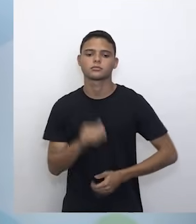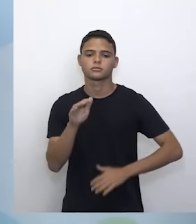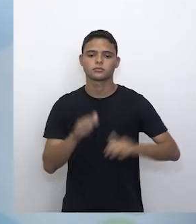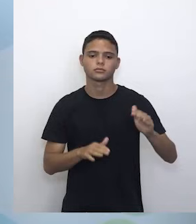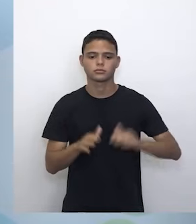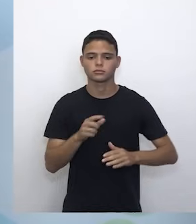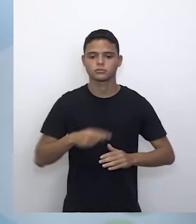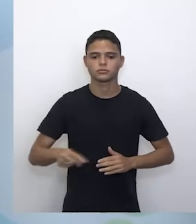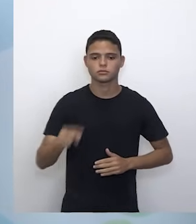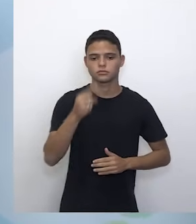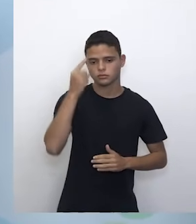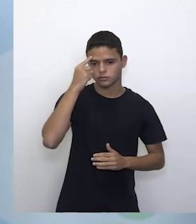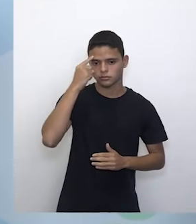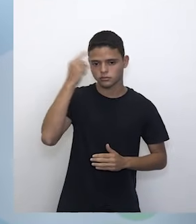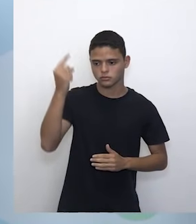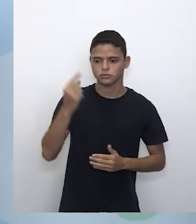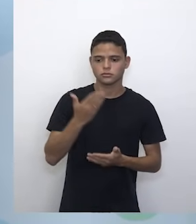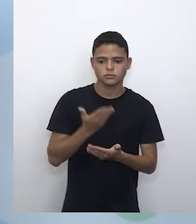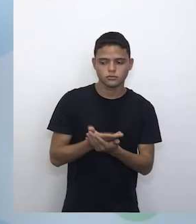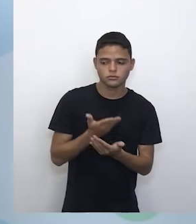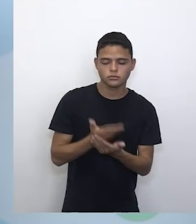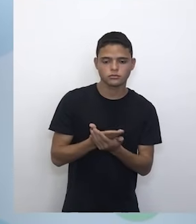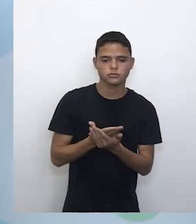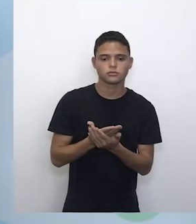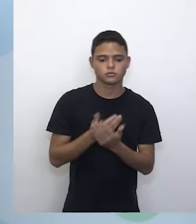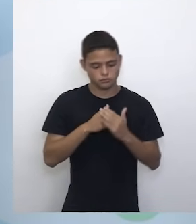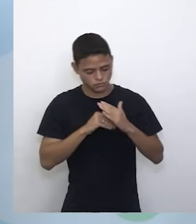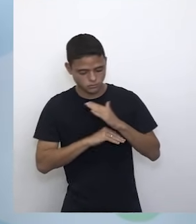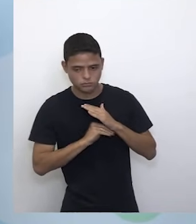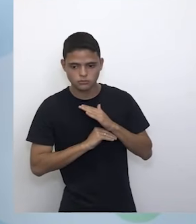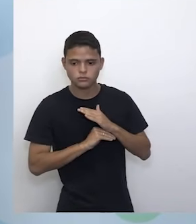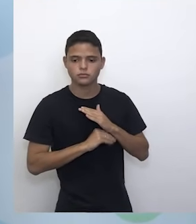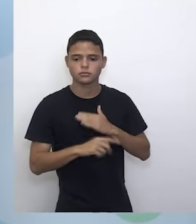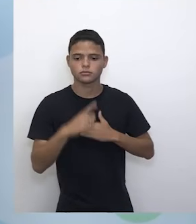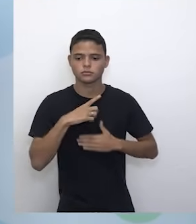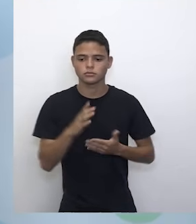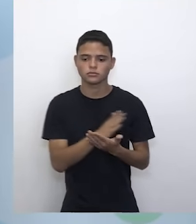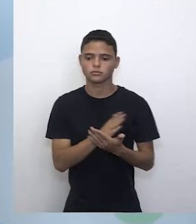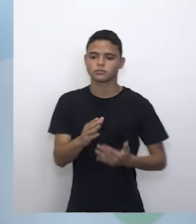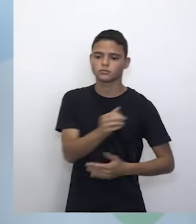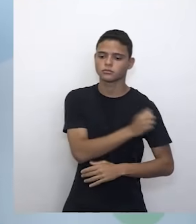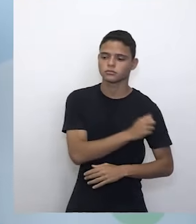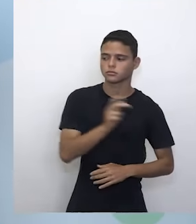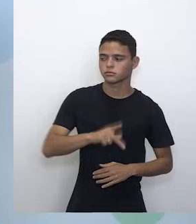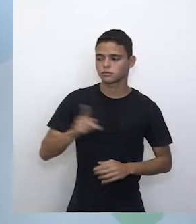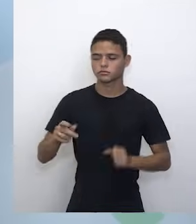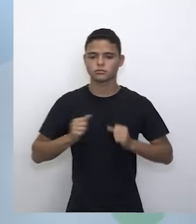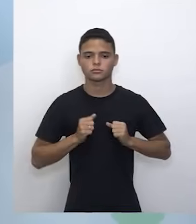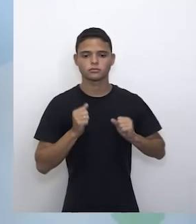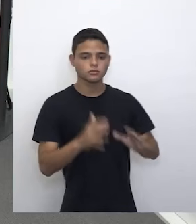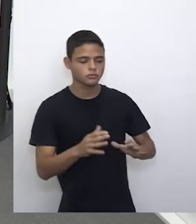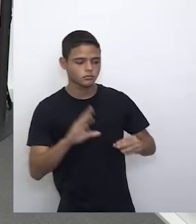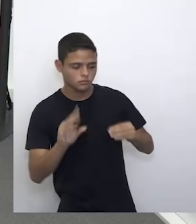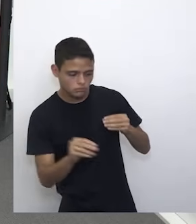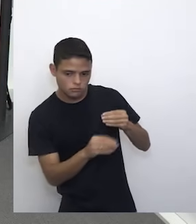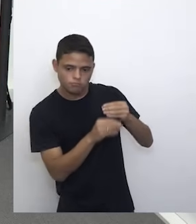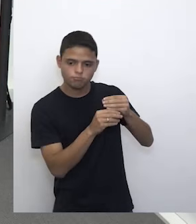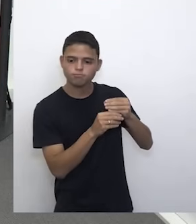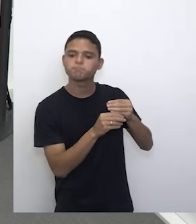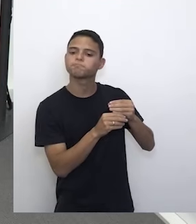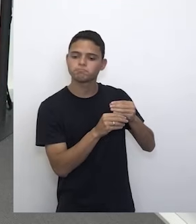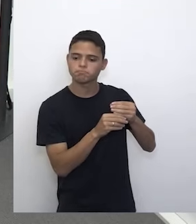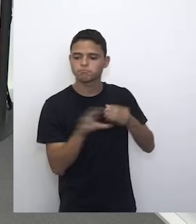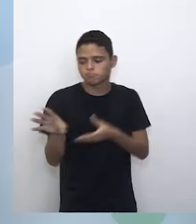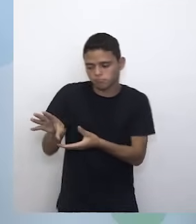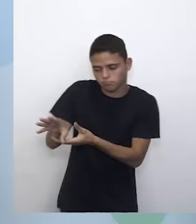a aula lá meio nas escuras, mas às vezes vem à luz aí de alguma participação de algum aluno, de algum professor que colocou, né, um detalhezinho e a gente Sim,